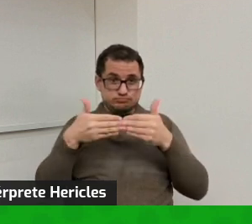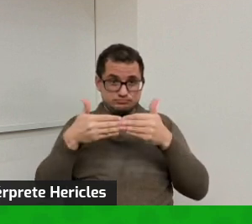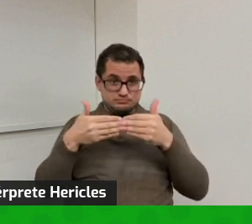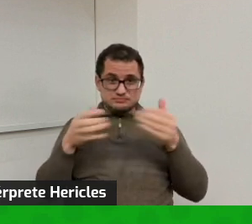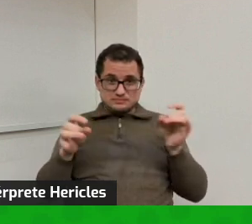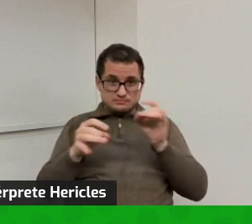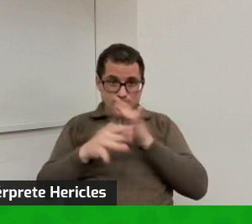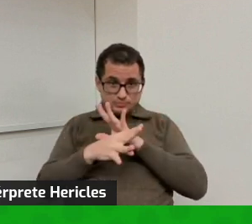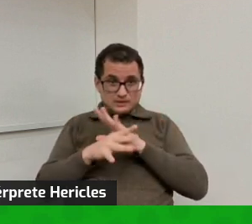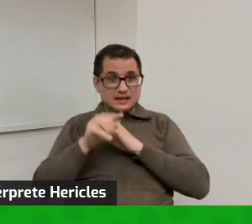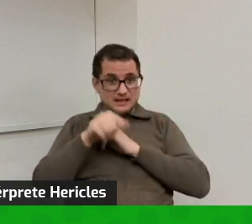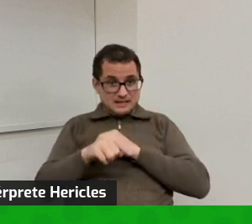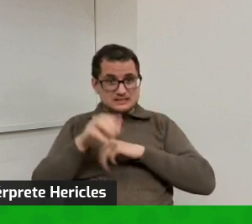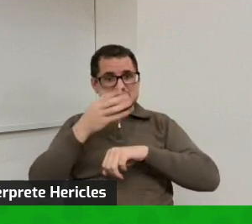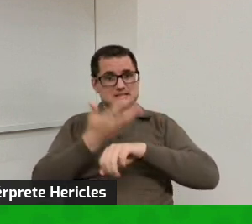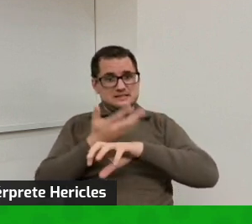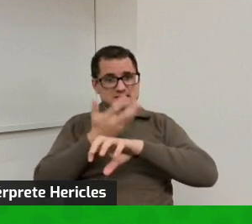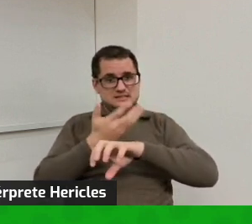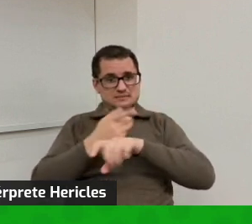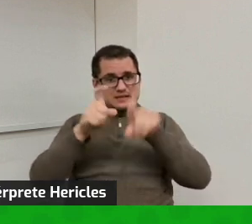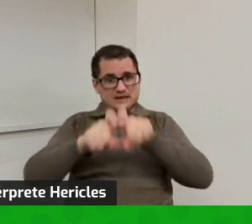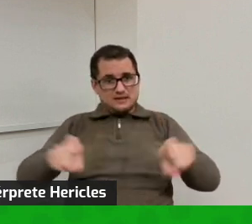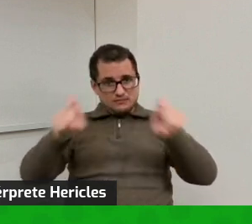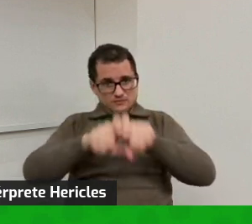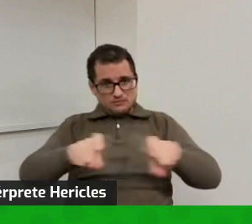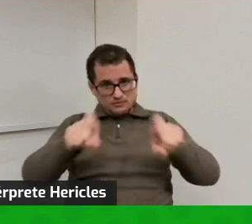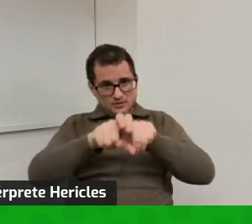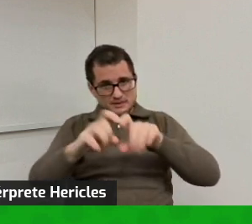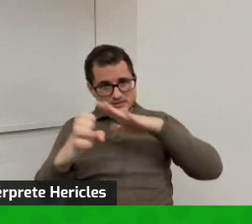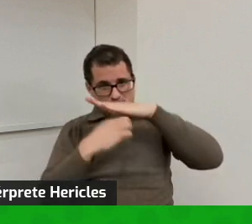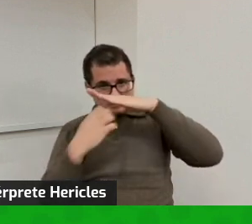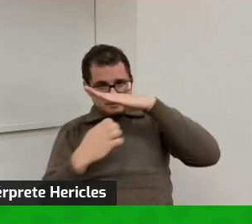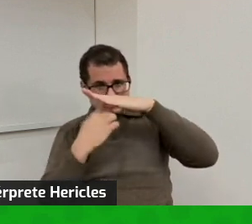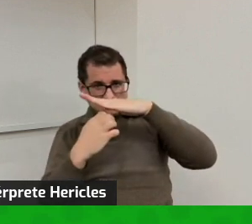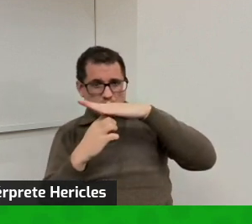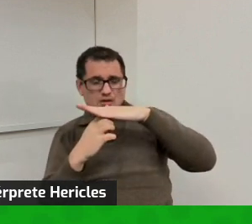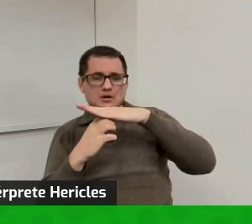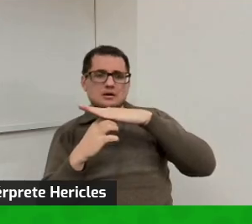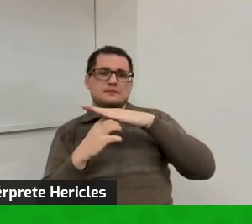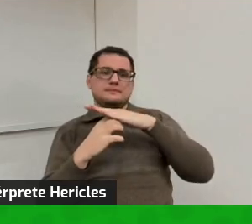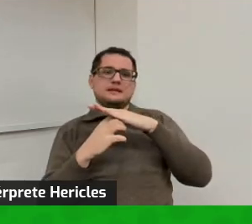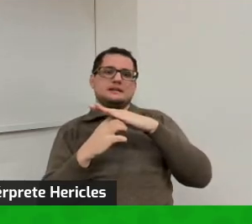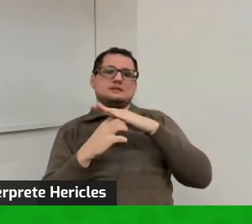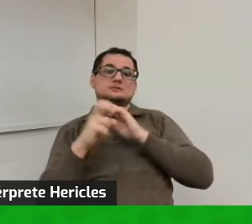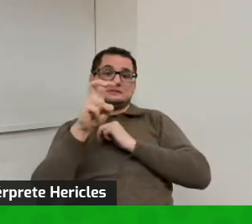de informática empresarial. Foram as 5 aulas, né? Mais ou menos ali umas 10 horas de conteúdo.